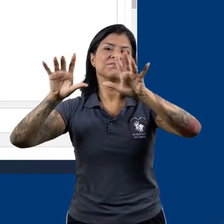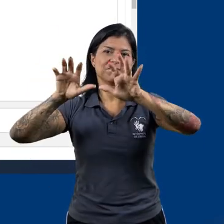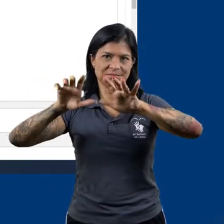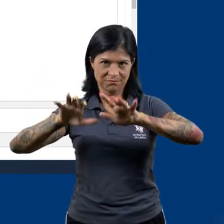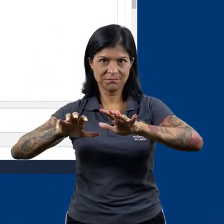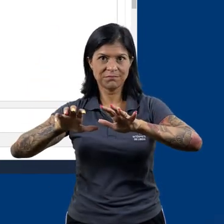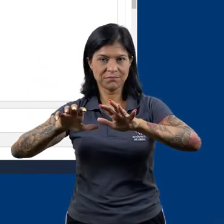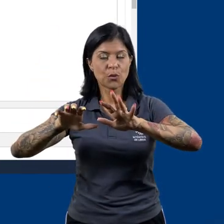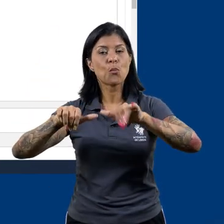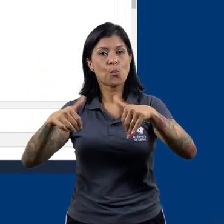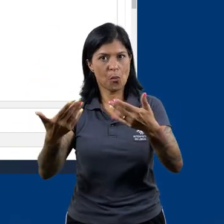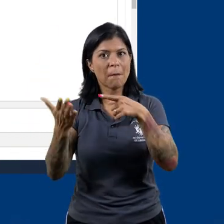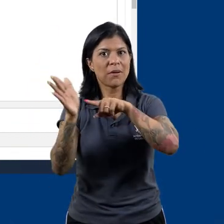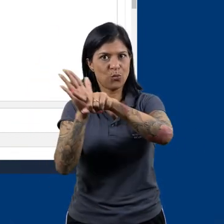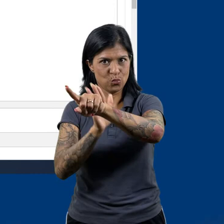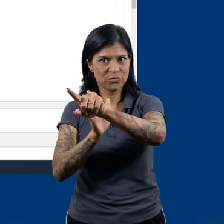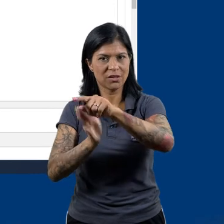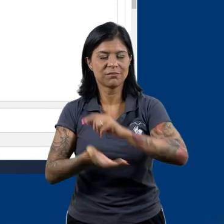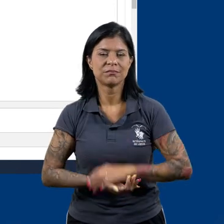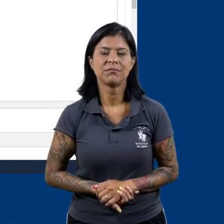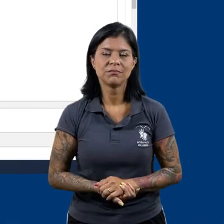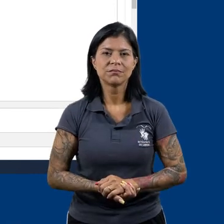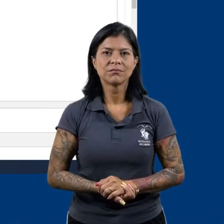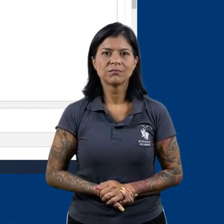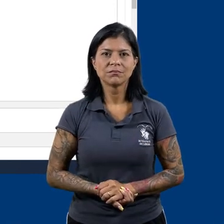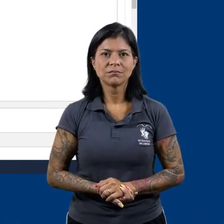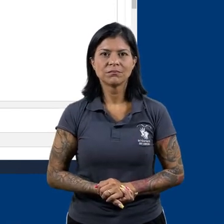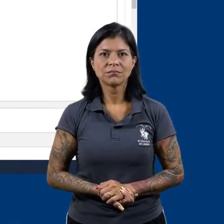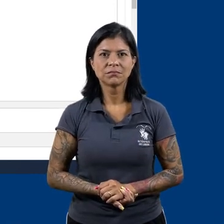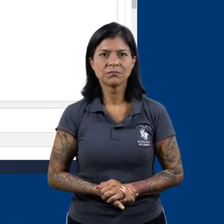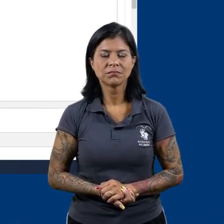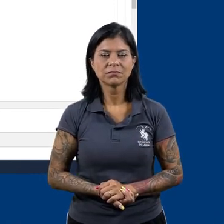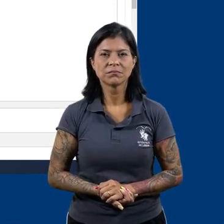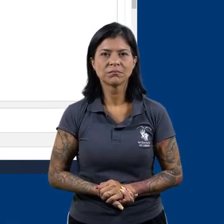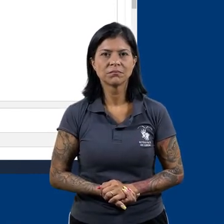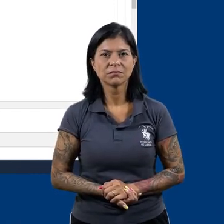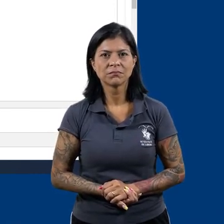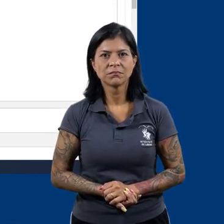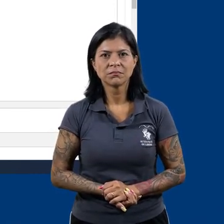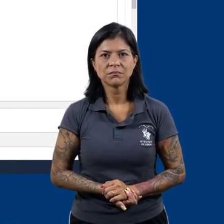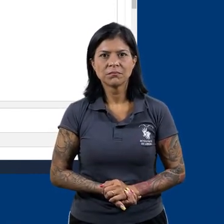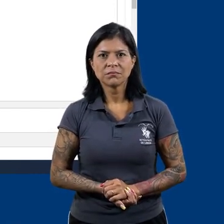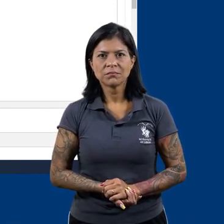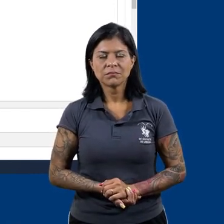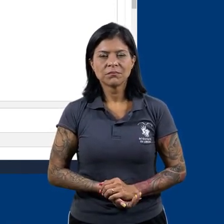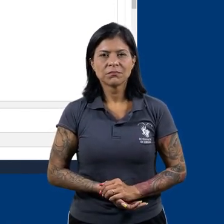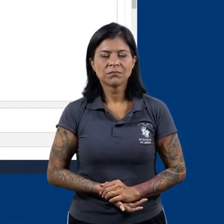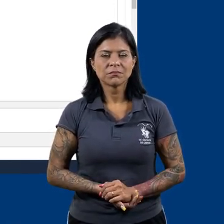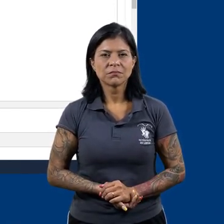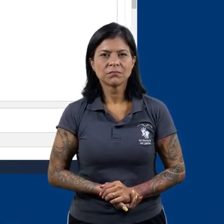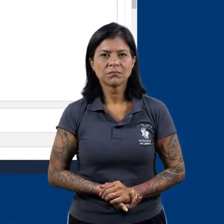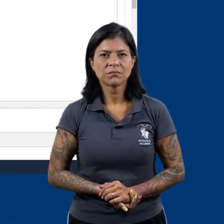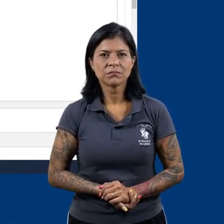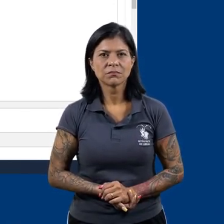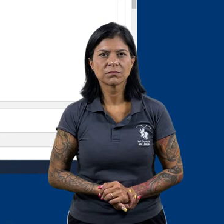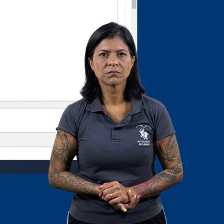E aí oh oh oh